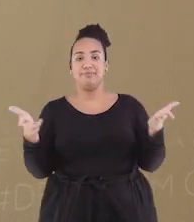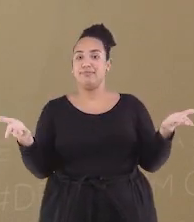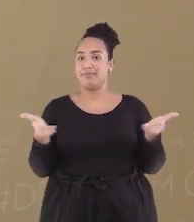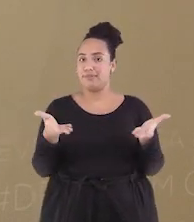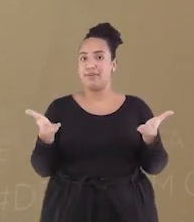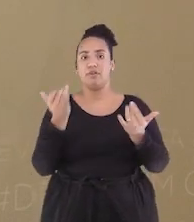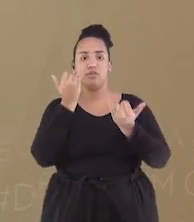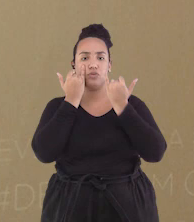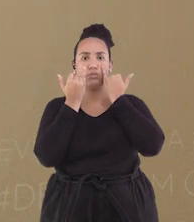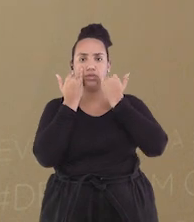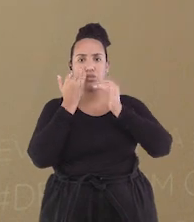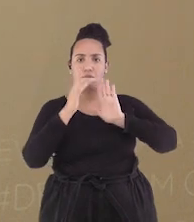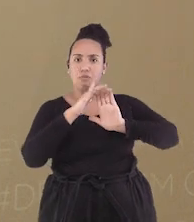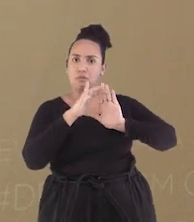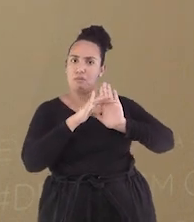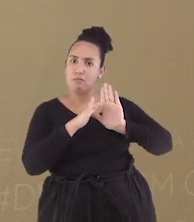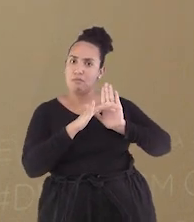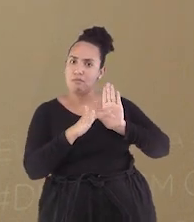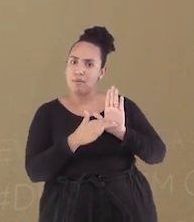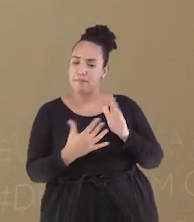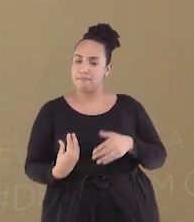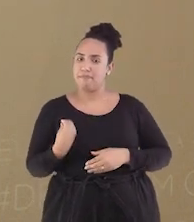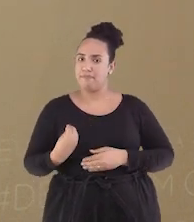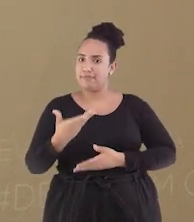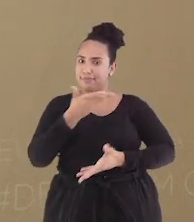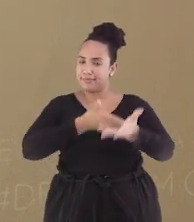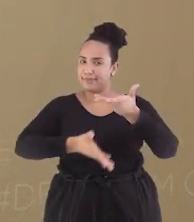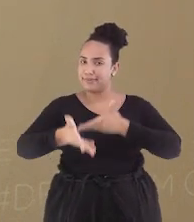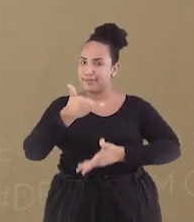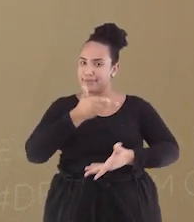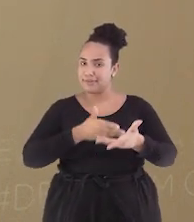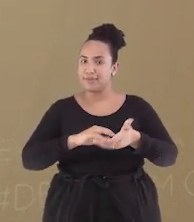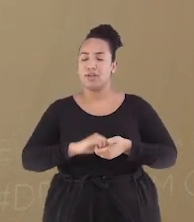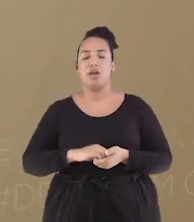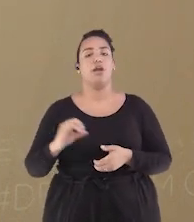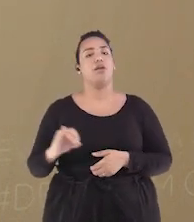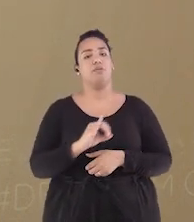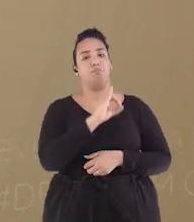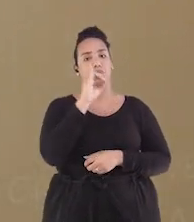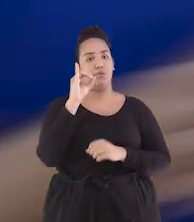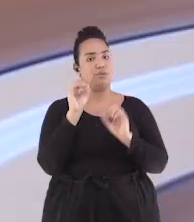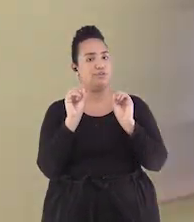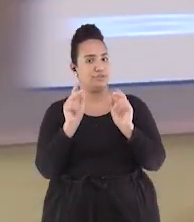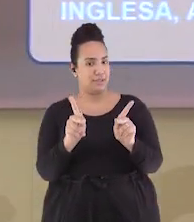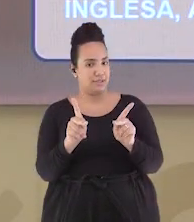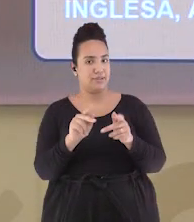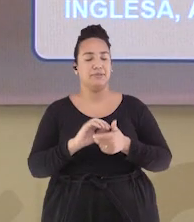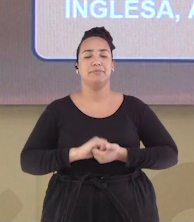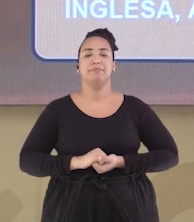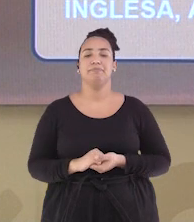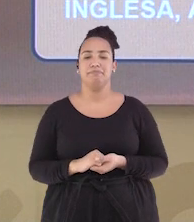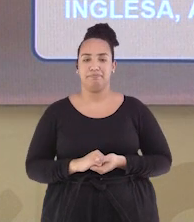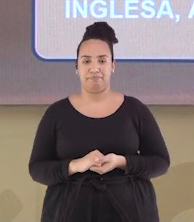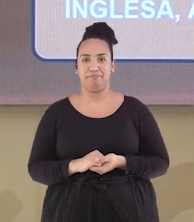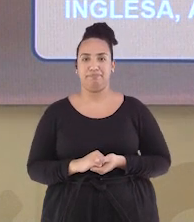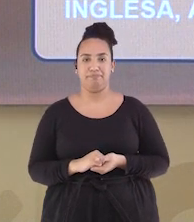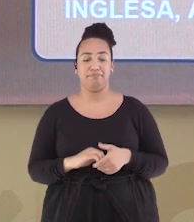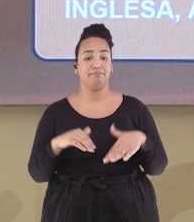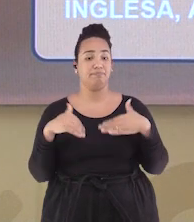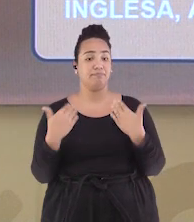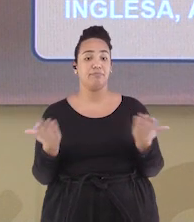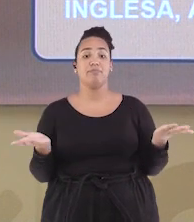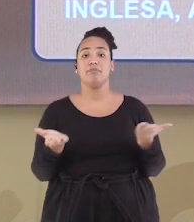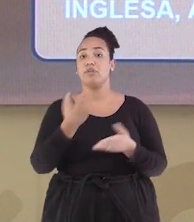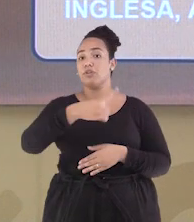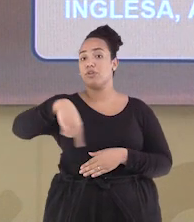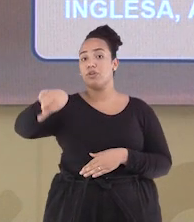o formulário e confirme sua participação. Isso é bem importante para nós. Vamos entender como